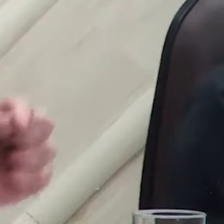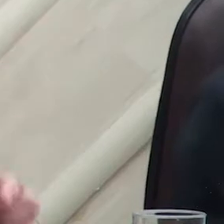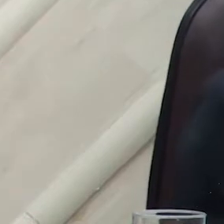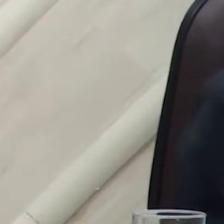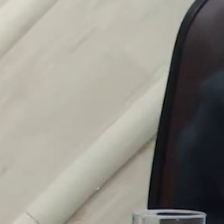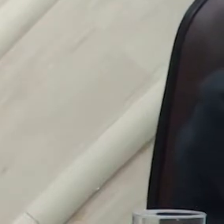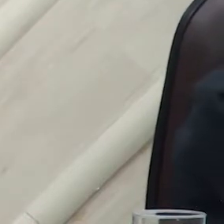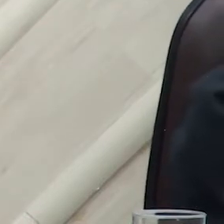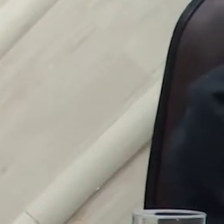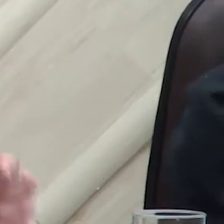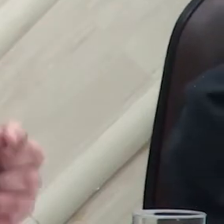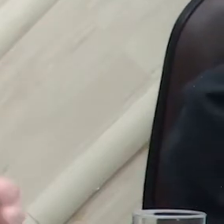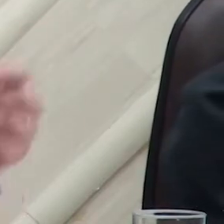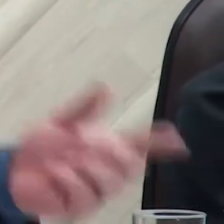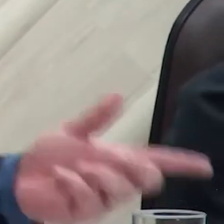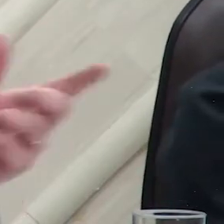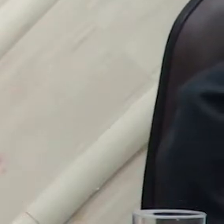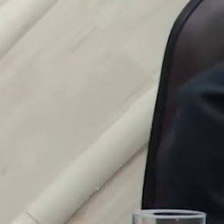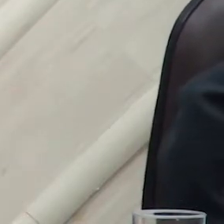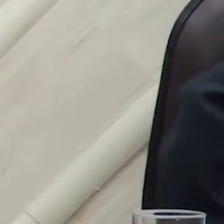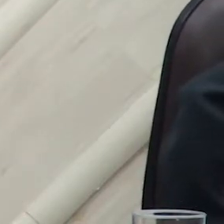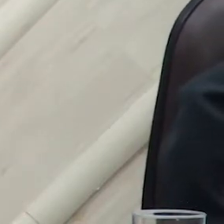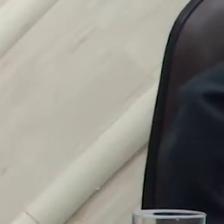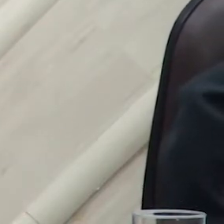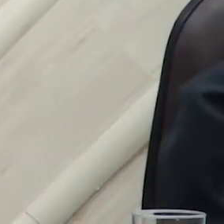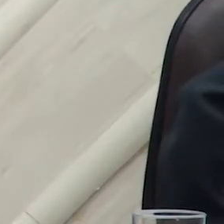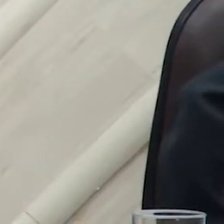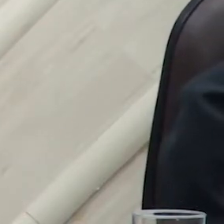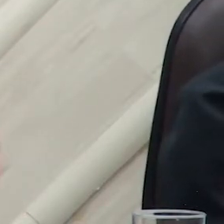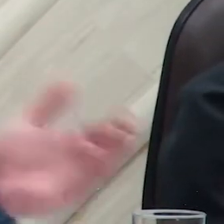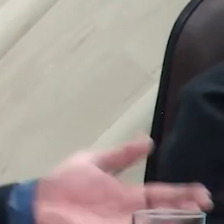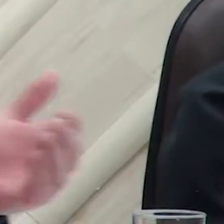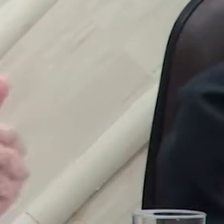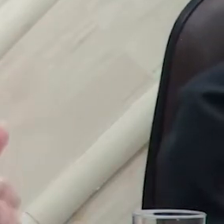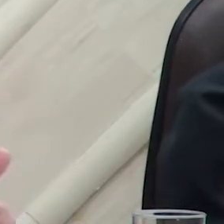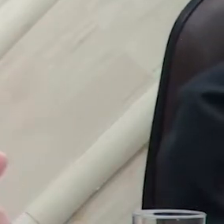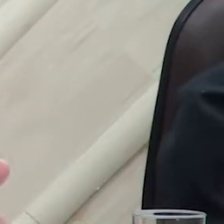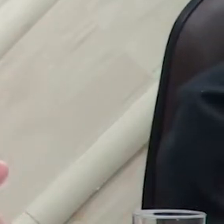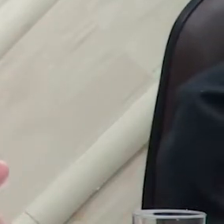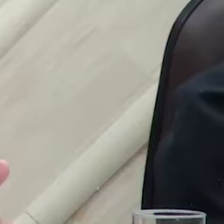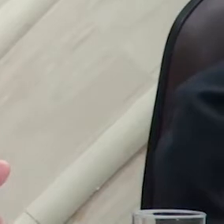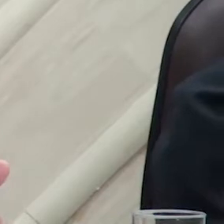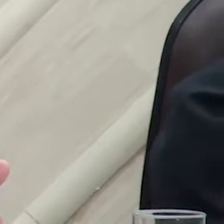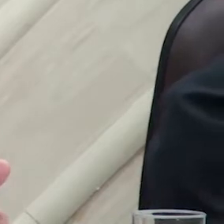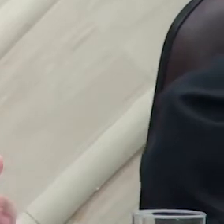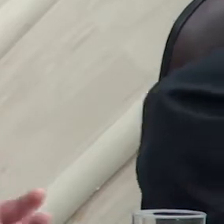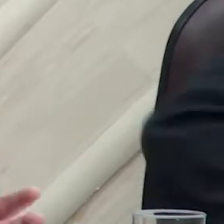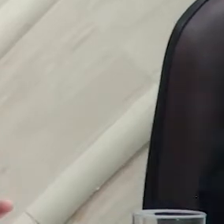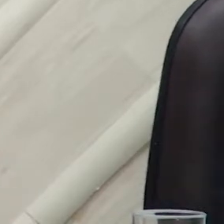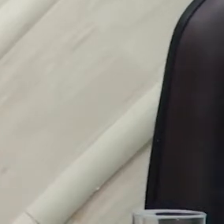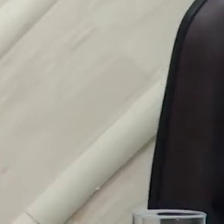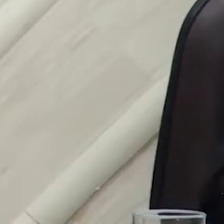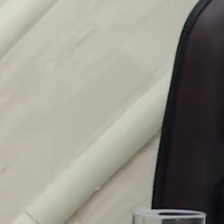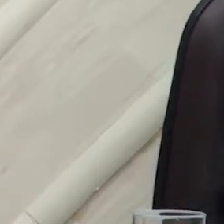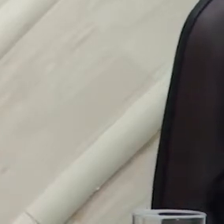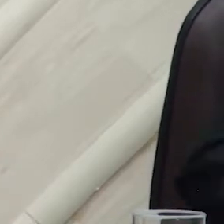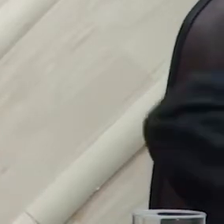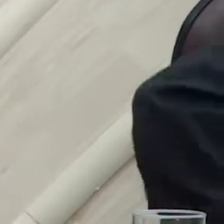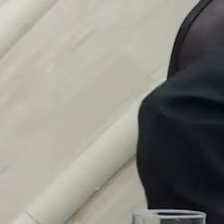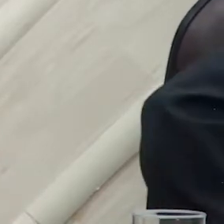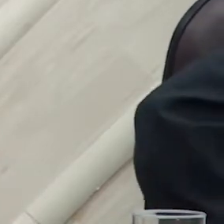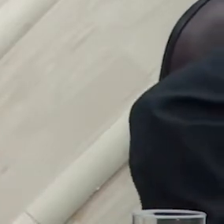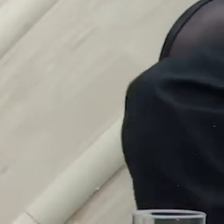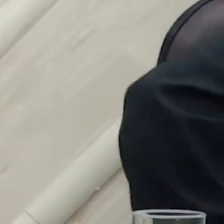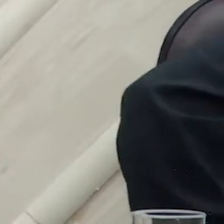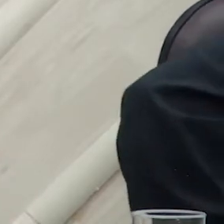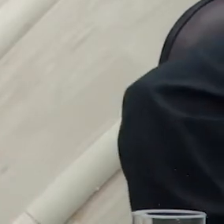até um grande centro, ou do adicional da coleta, ou da vinda até a grande cidade para poder entrar na malha postal. E